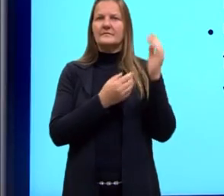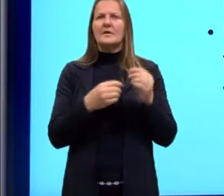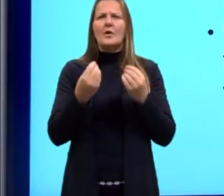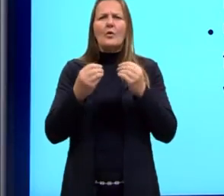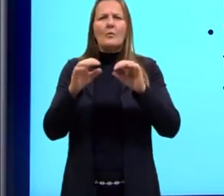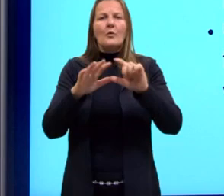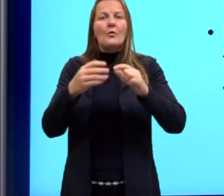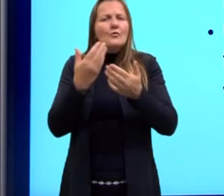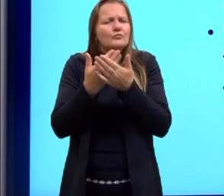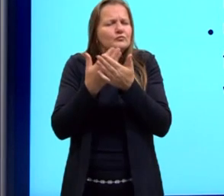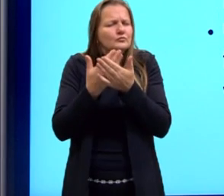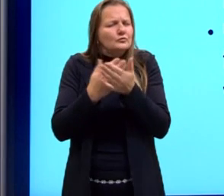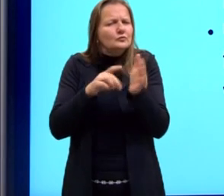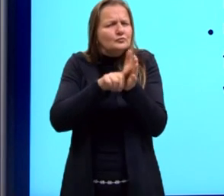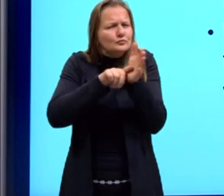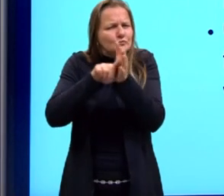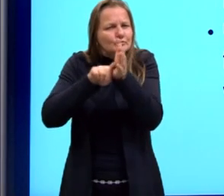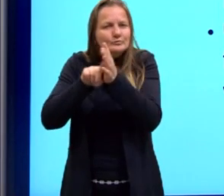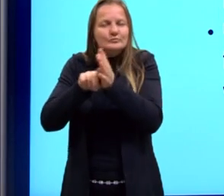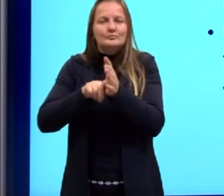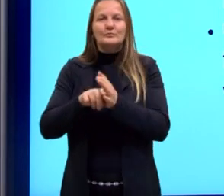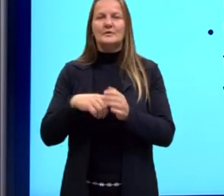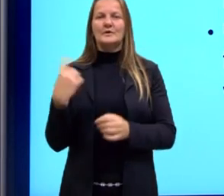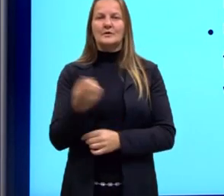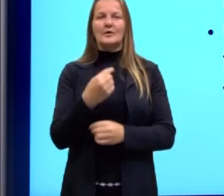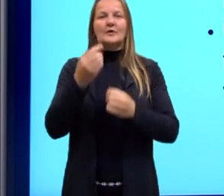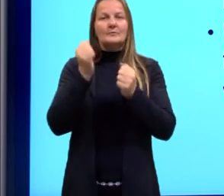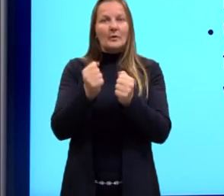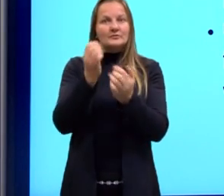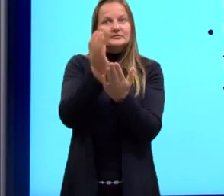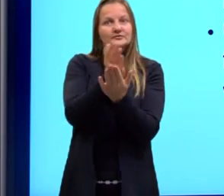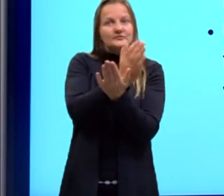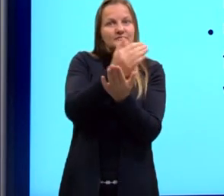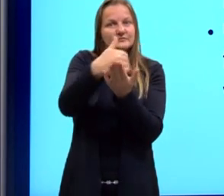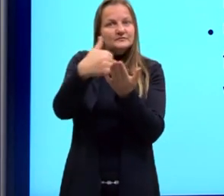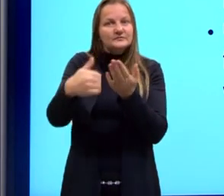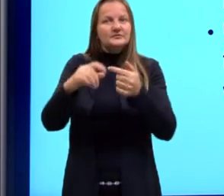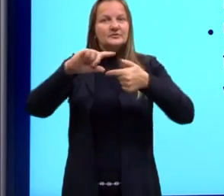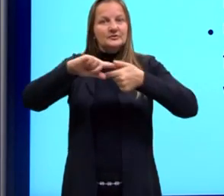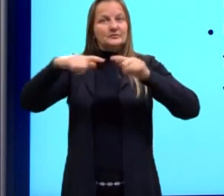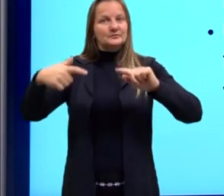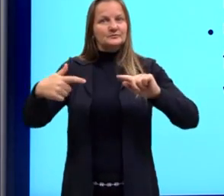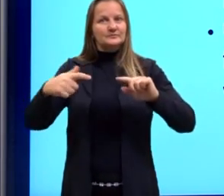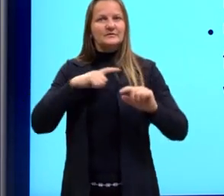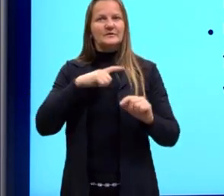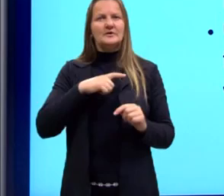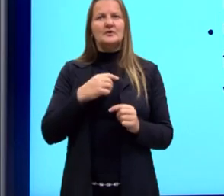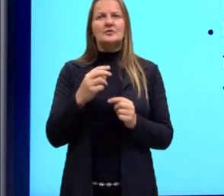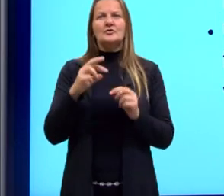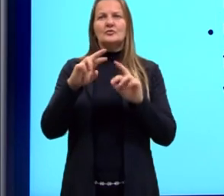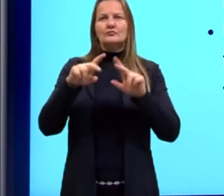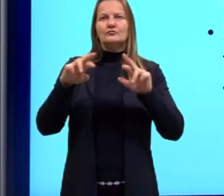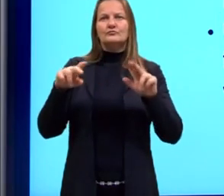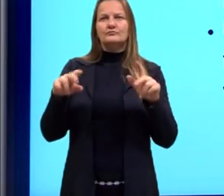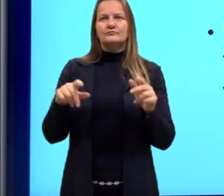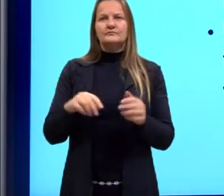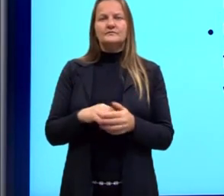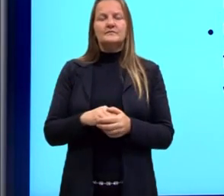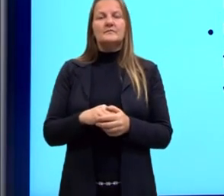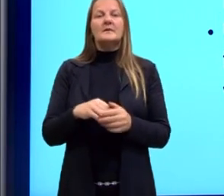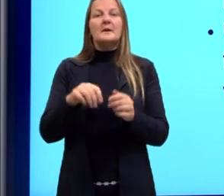essa área de estudo tá e nós podemos dividir então a geometria entre estas áreas